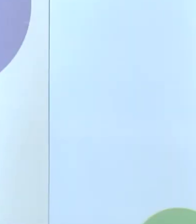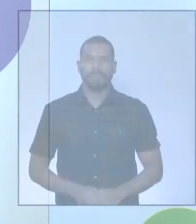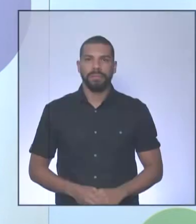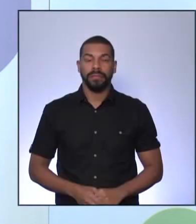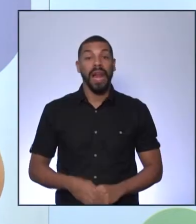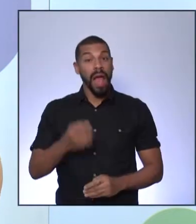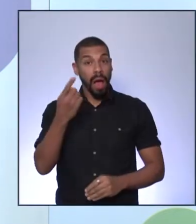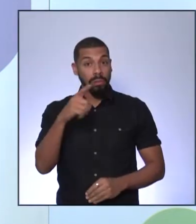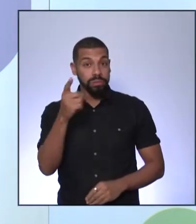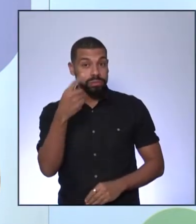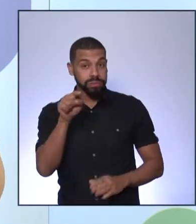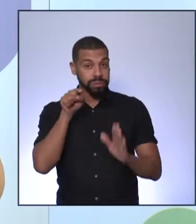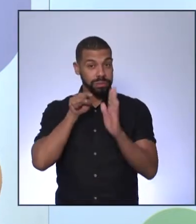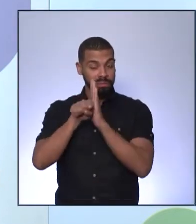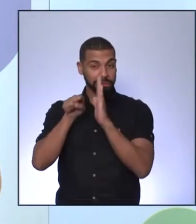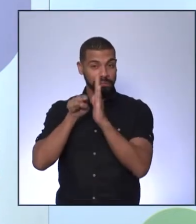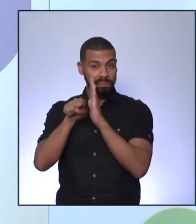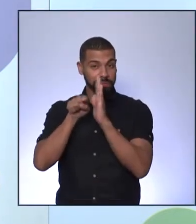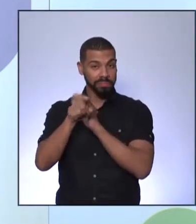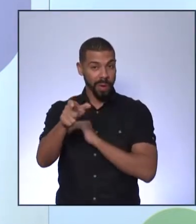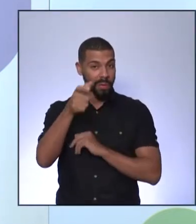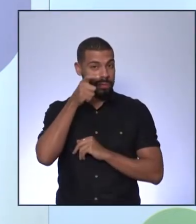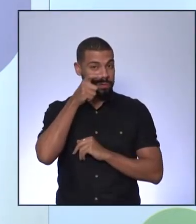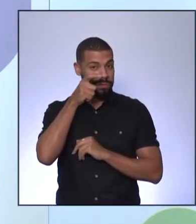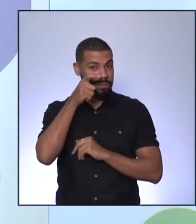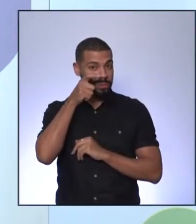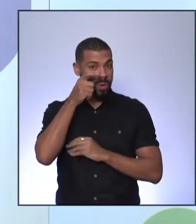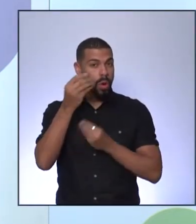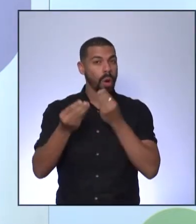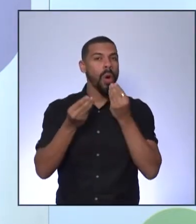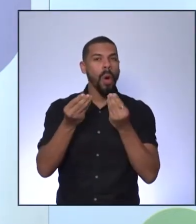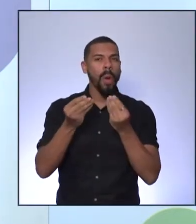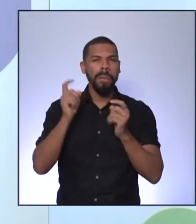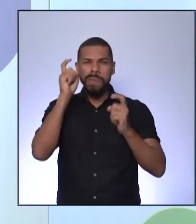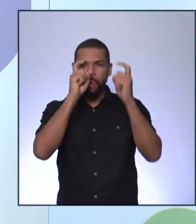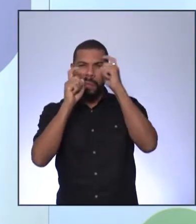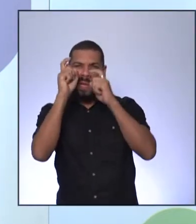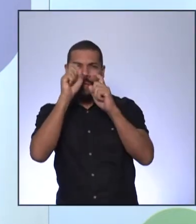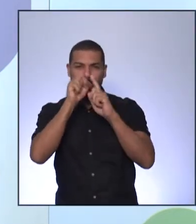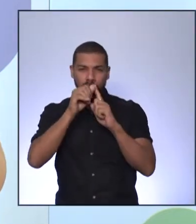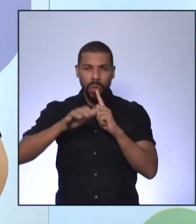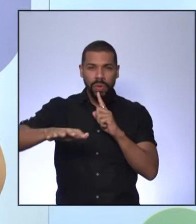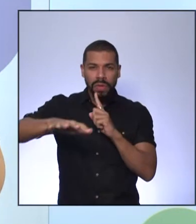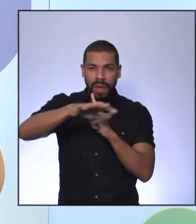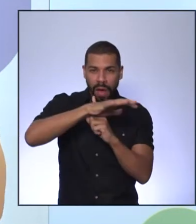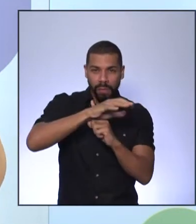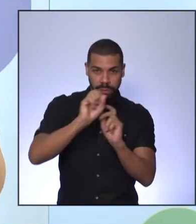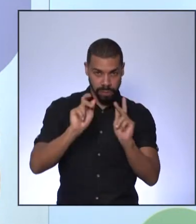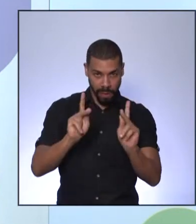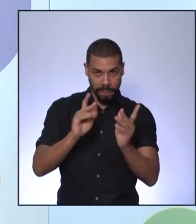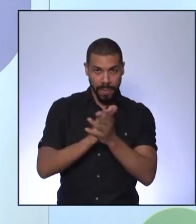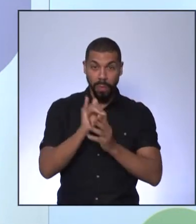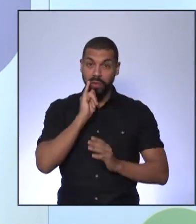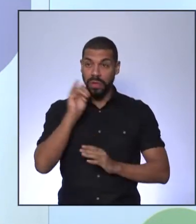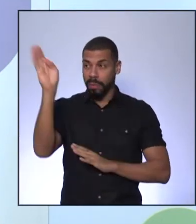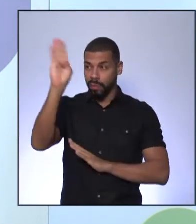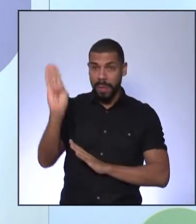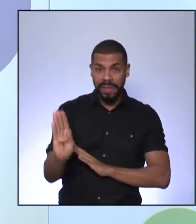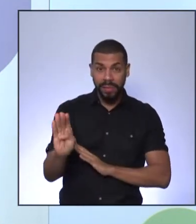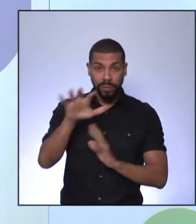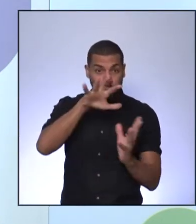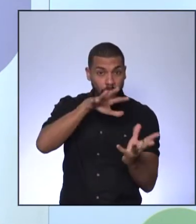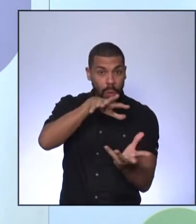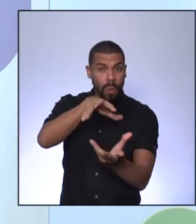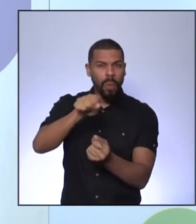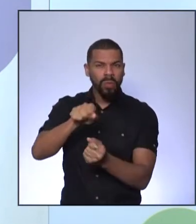A última enquete, vocês vão olhar um pouquinho sobre preocupações sociais. No Brasil, no mundo, há